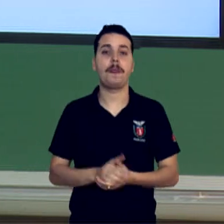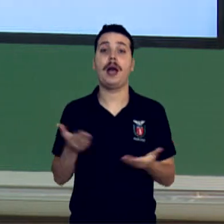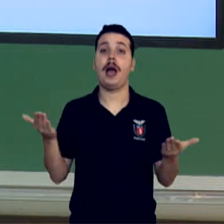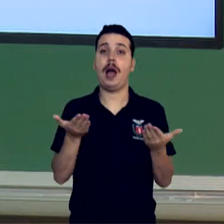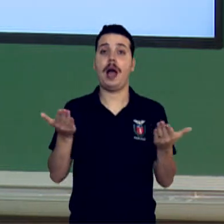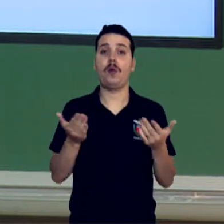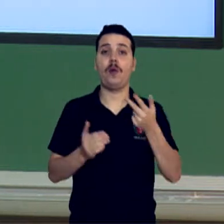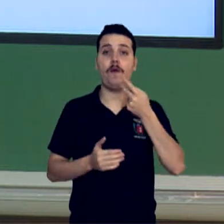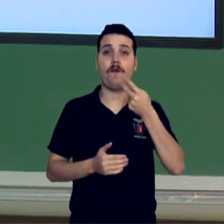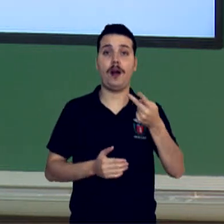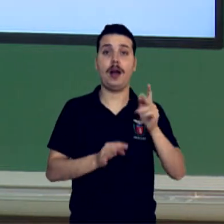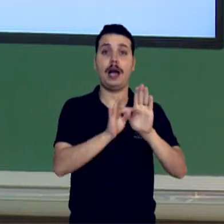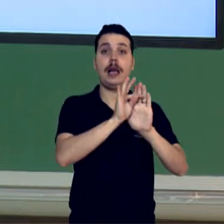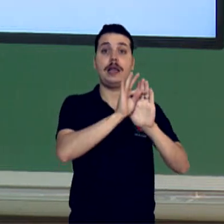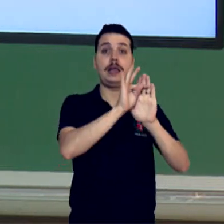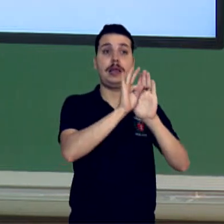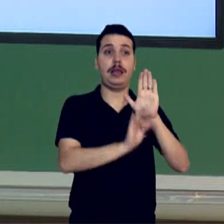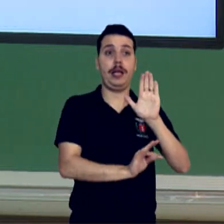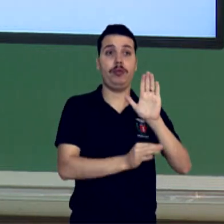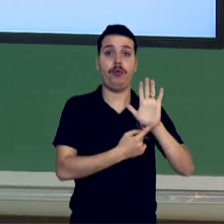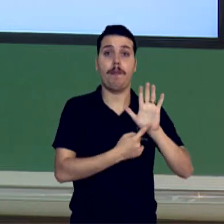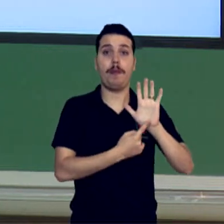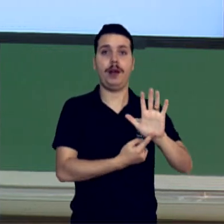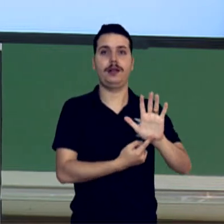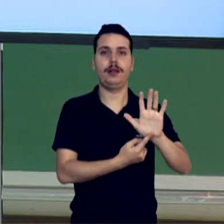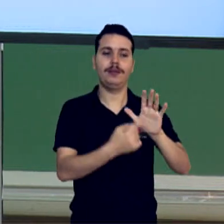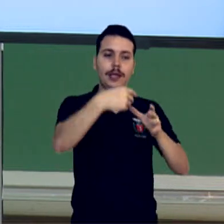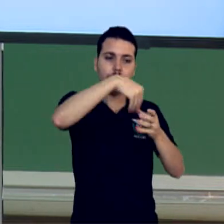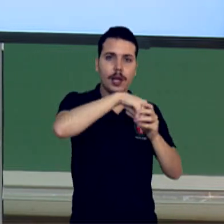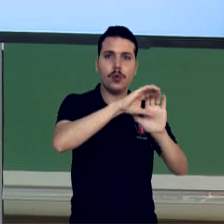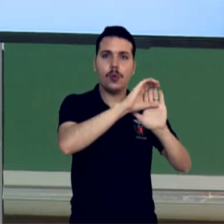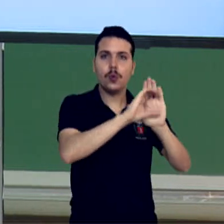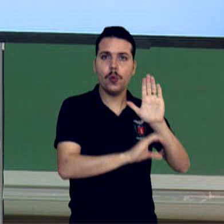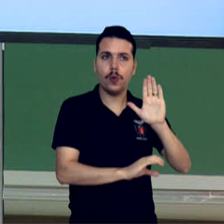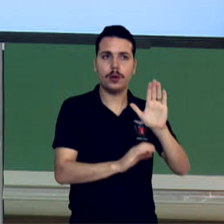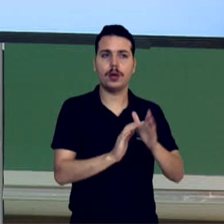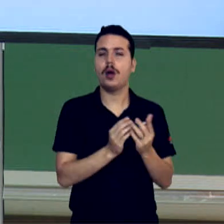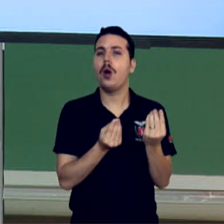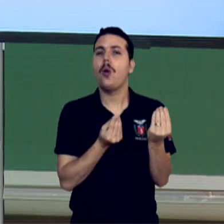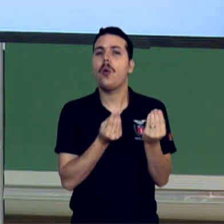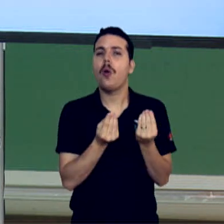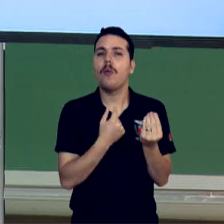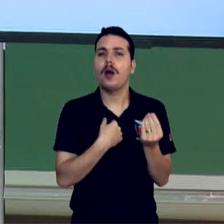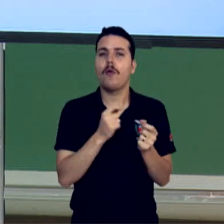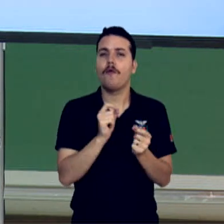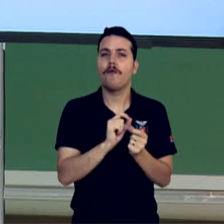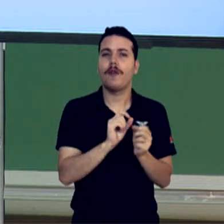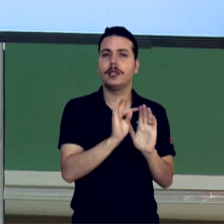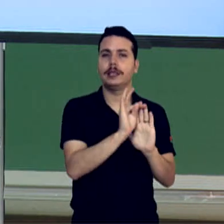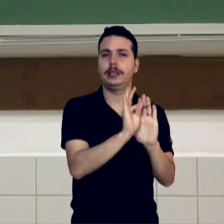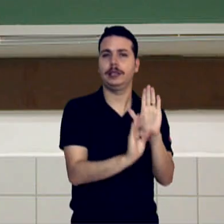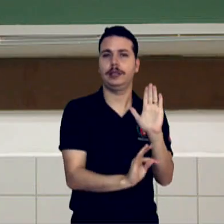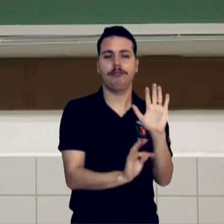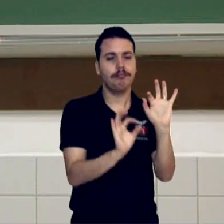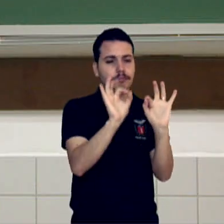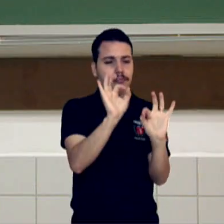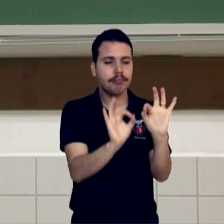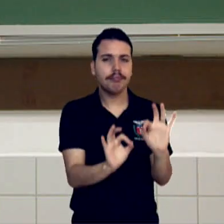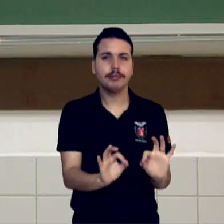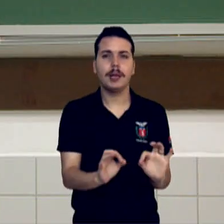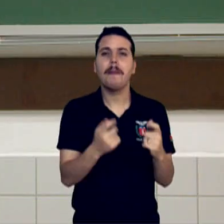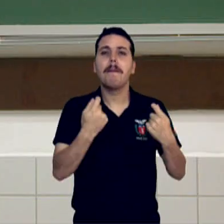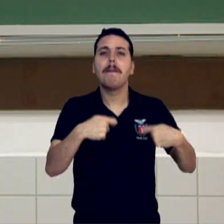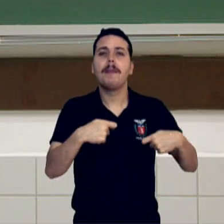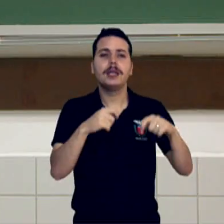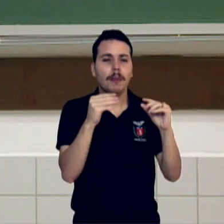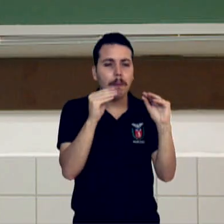falar do texto de apresentação do currículo. Que texto é esse? Como que eu faço esse texto? O que ele tem